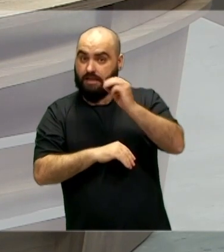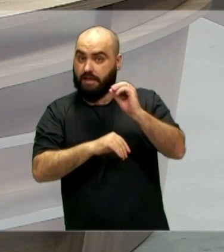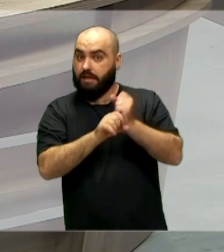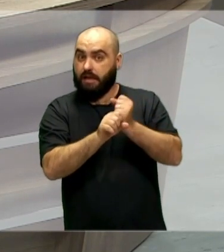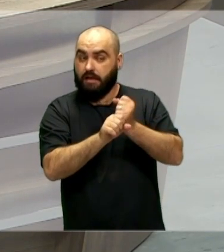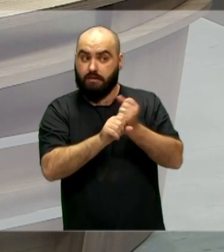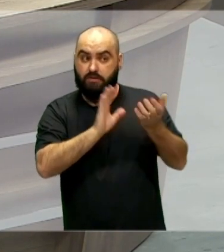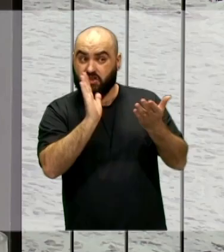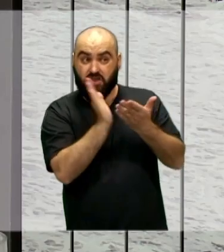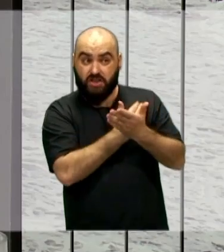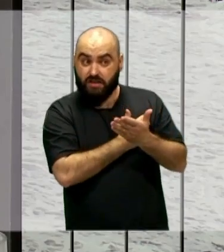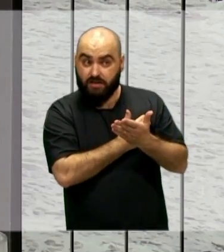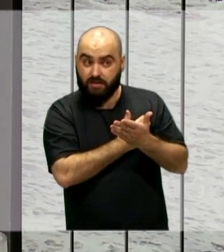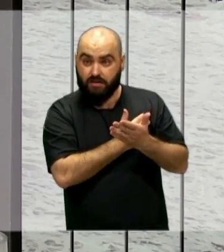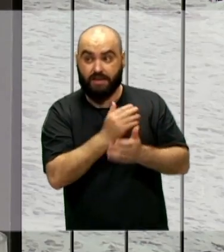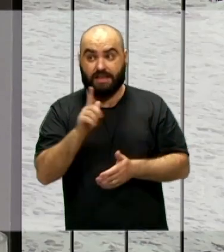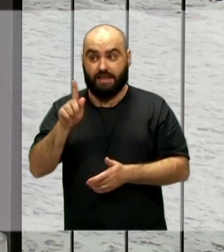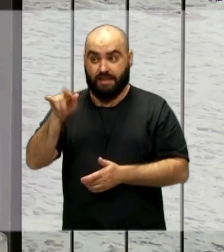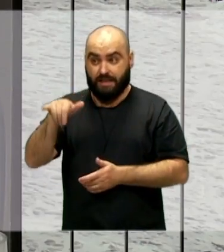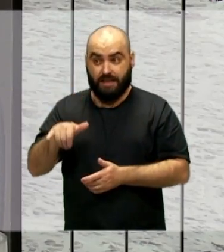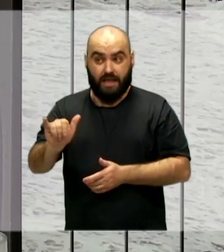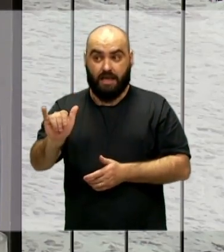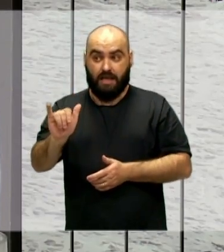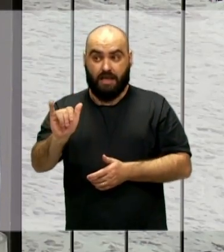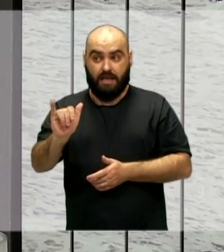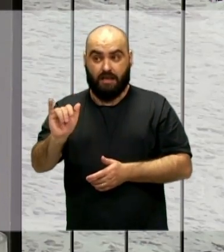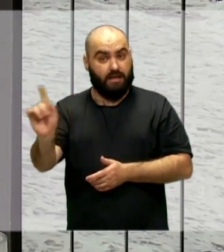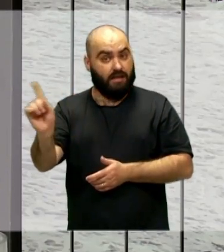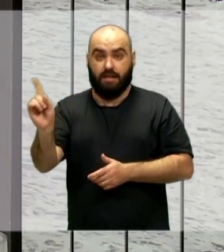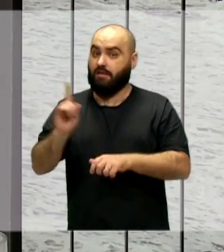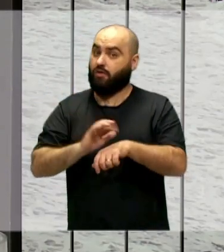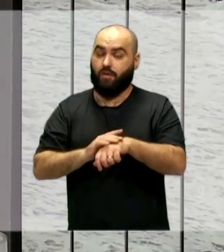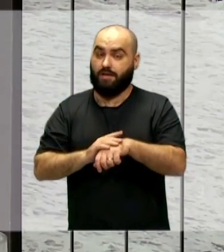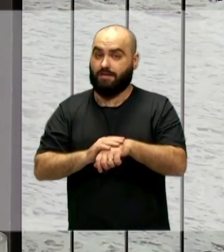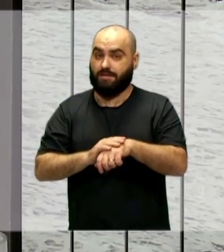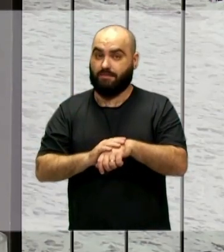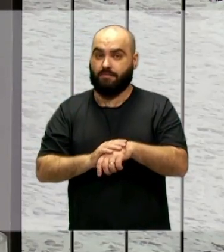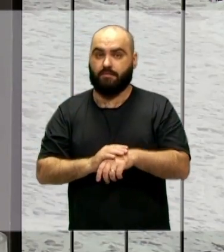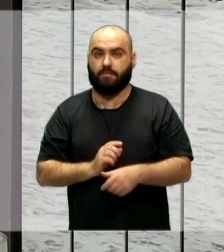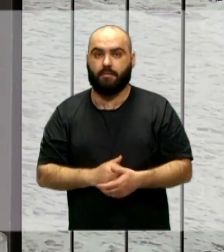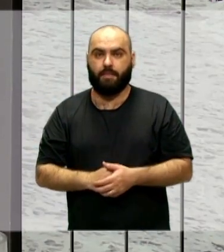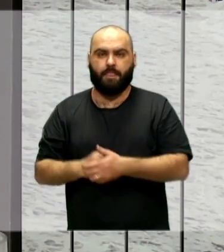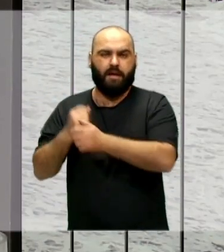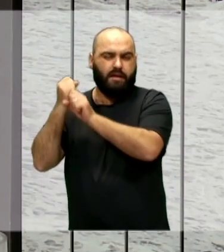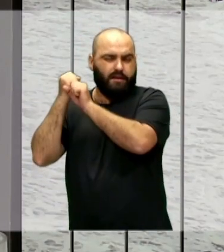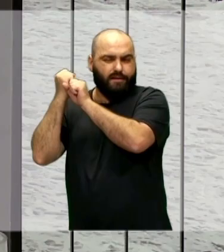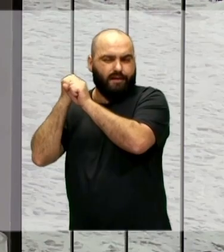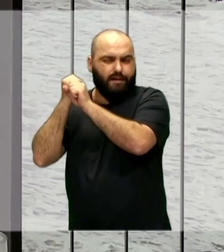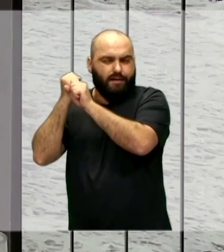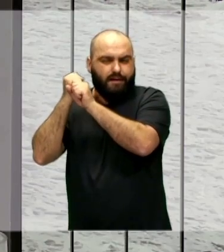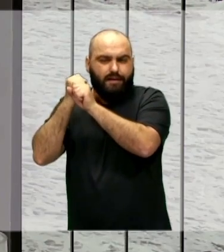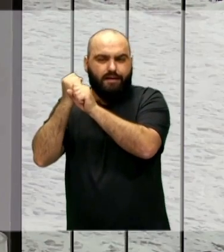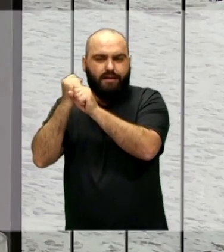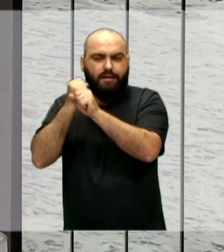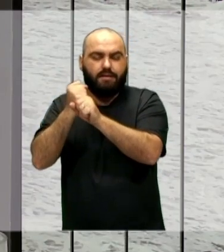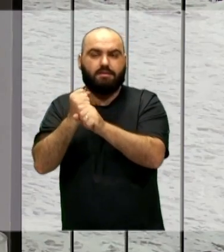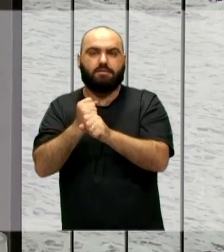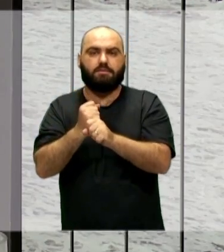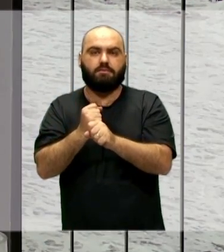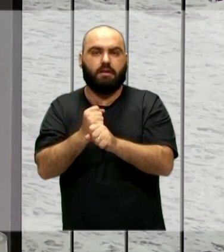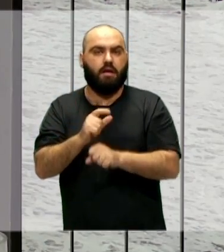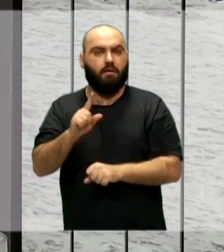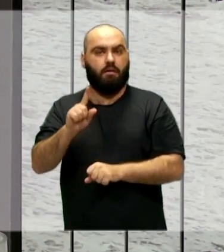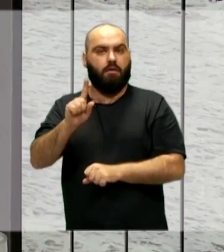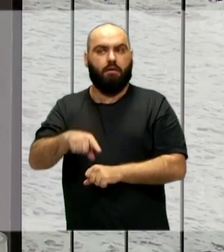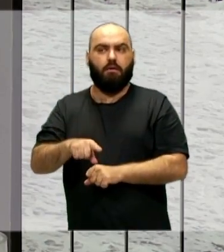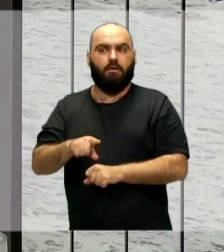né? Essa questão de doença é muito complicado, porque a ciência, durante muitos anos, tinha aquela questão de neutralidade. Mas,